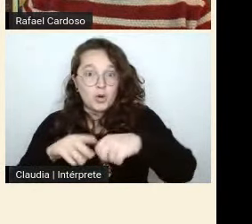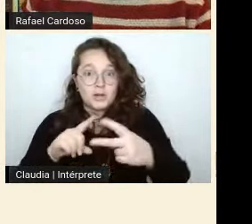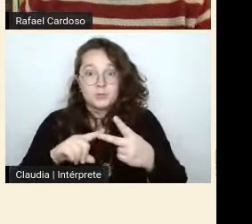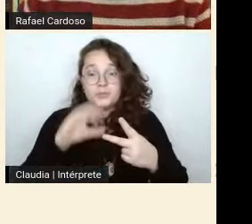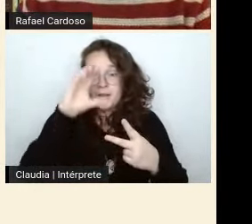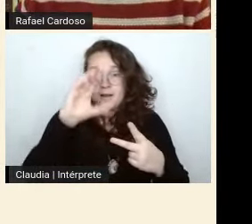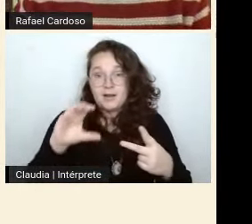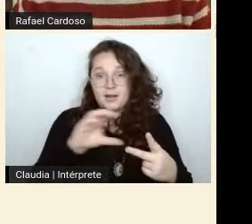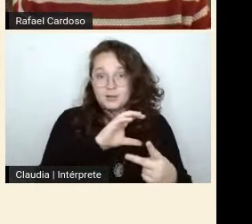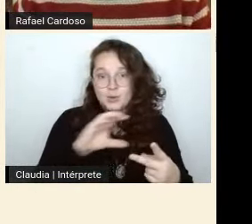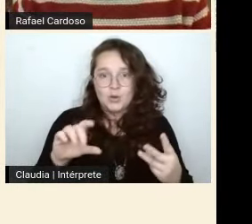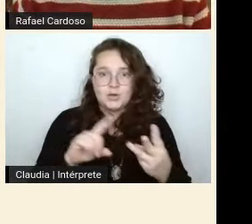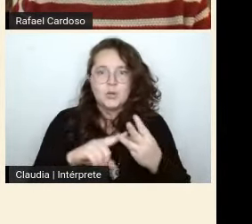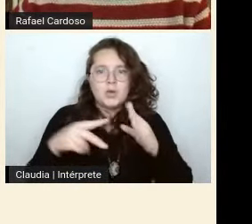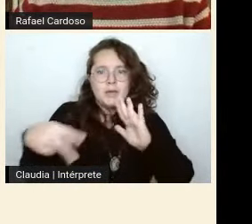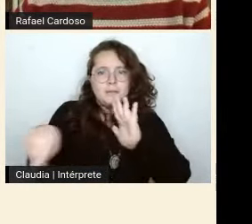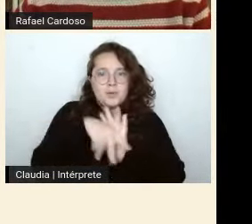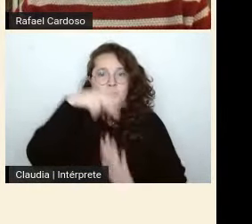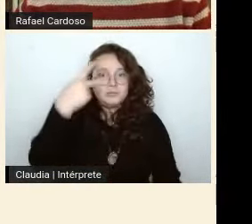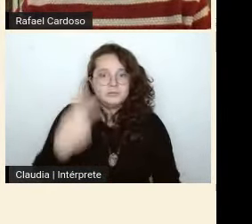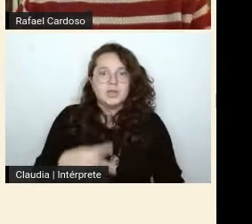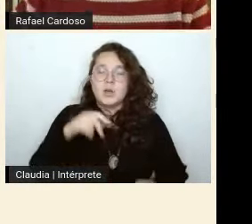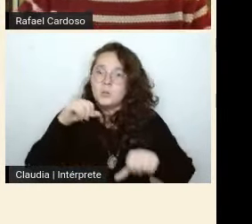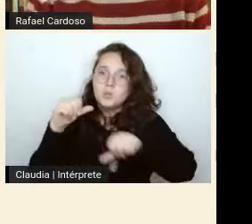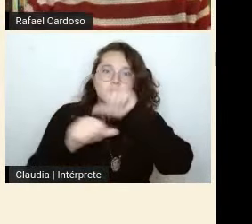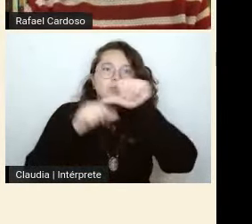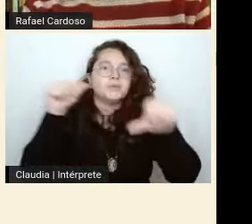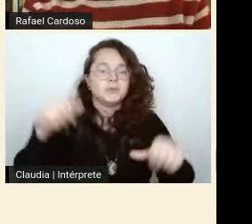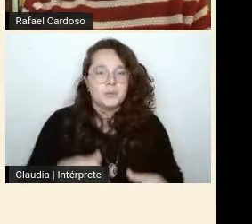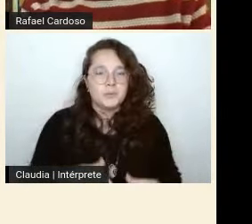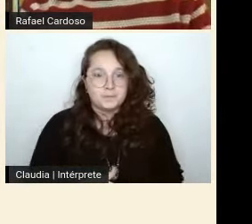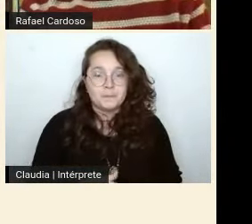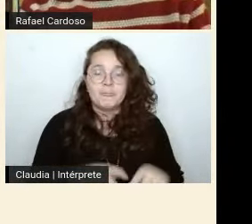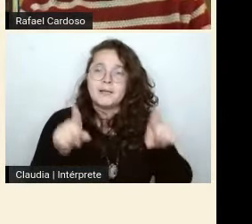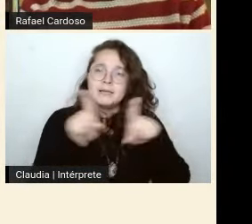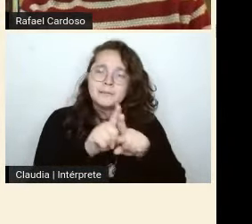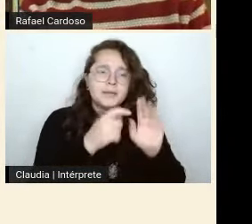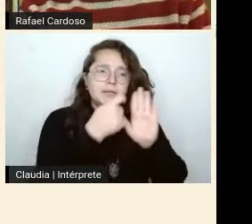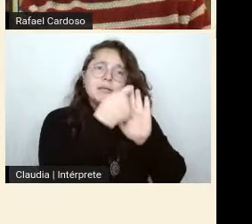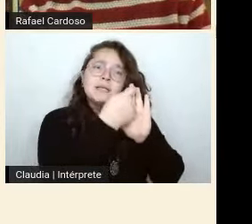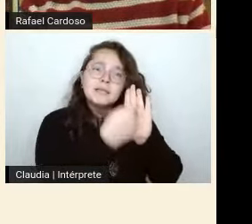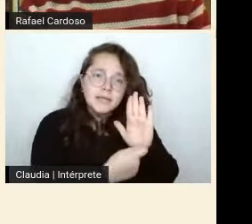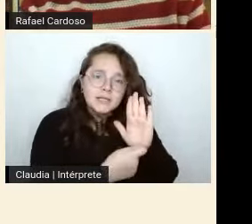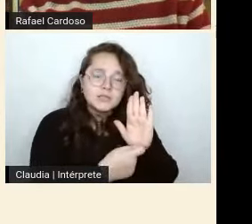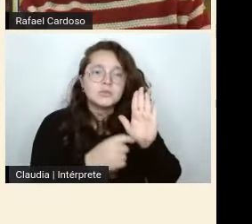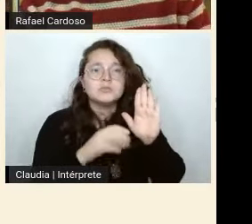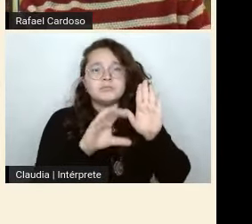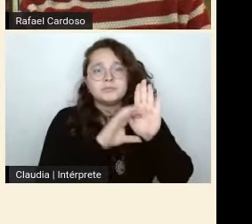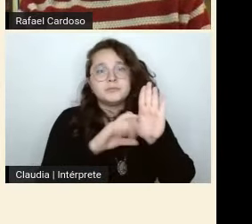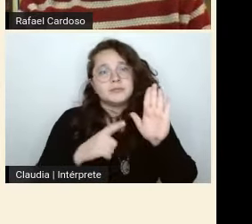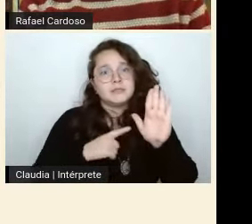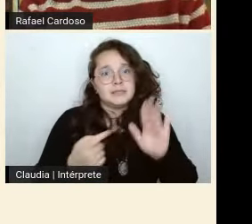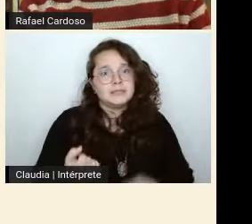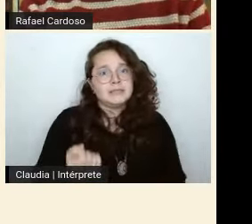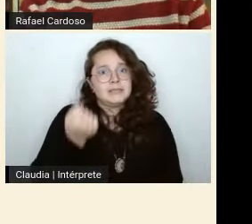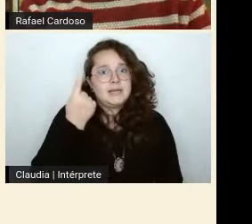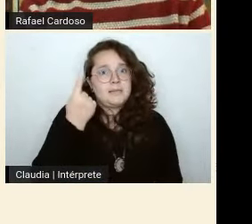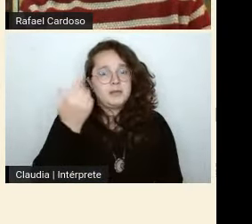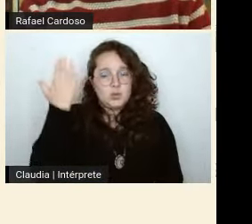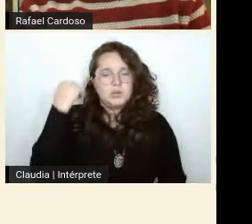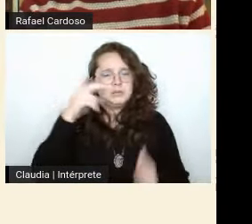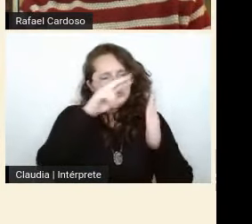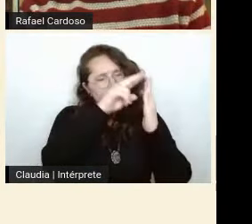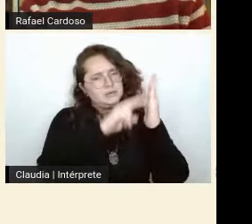autoritários. Outro trecho do texto poderia causar muito mais estranhamento para o leitor da época, quando